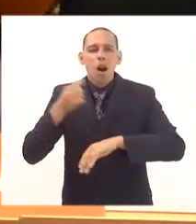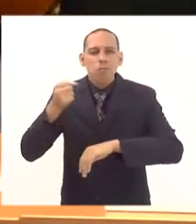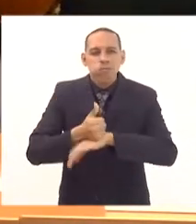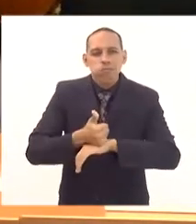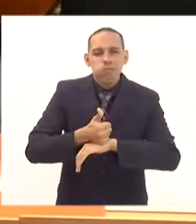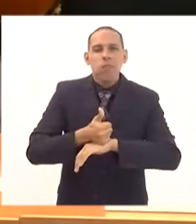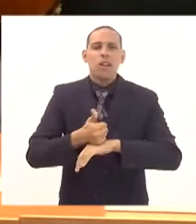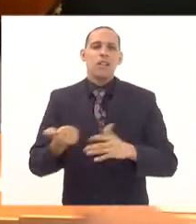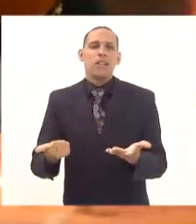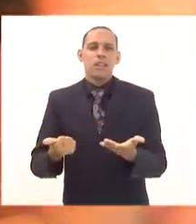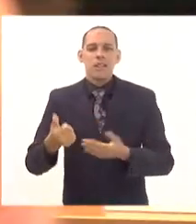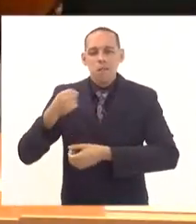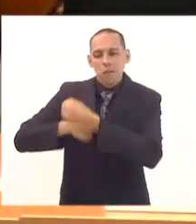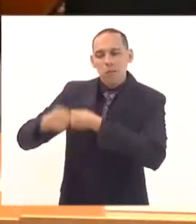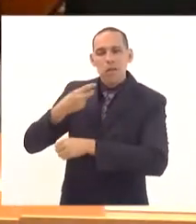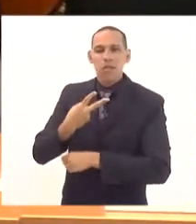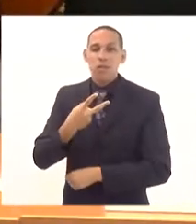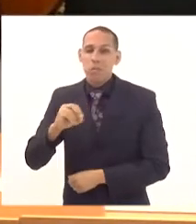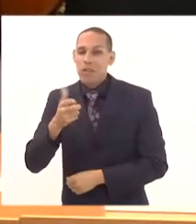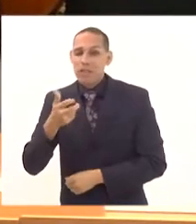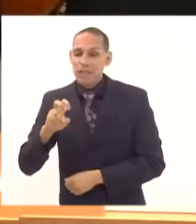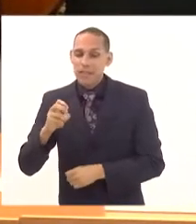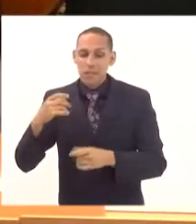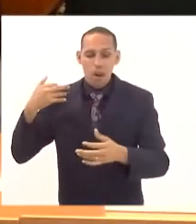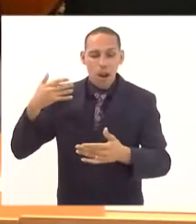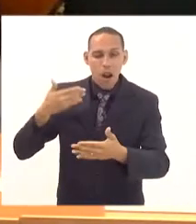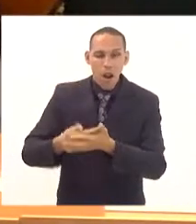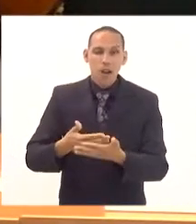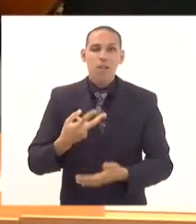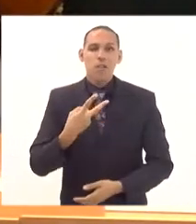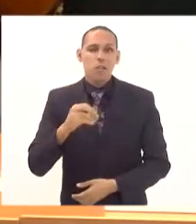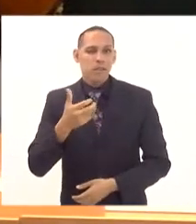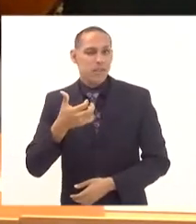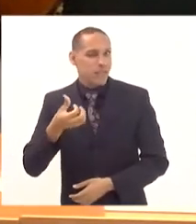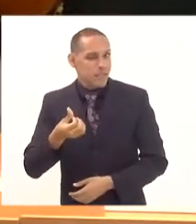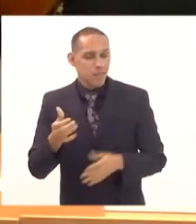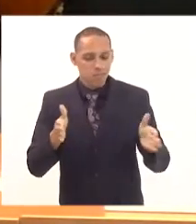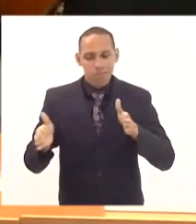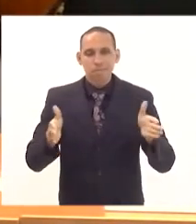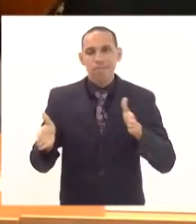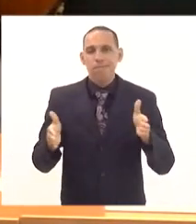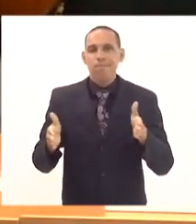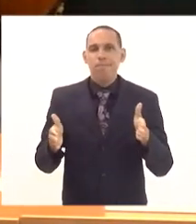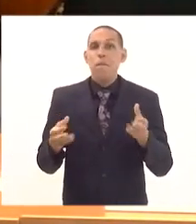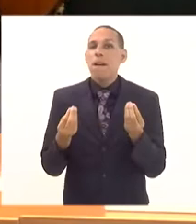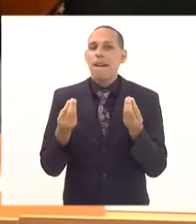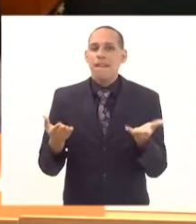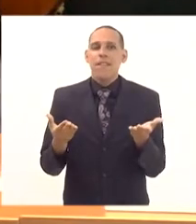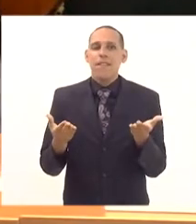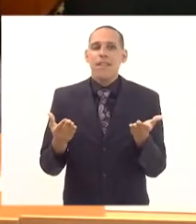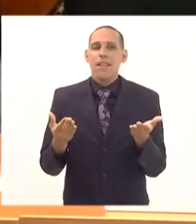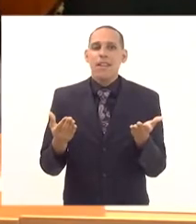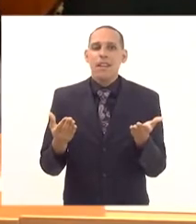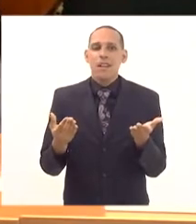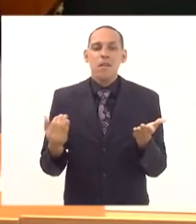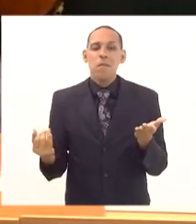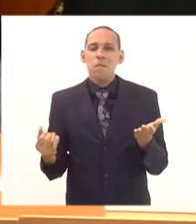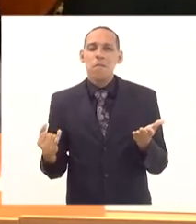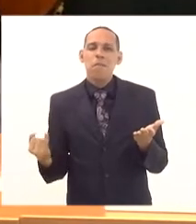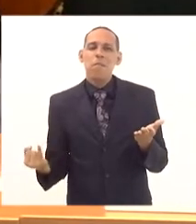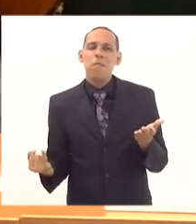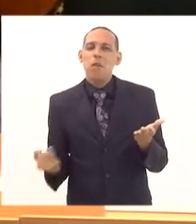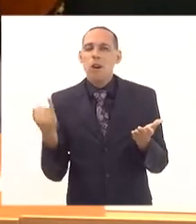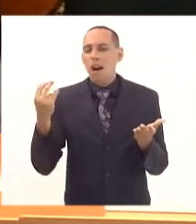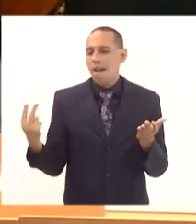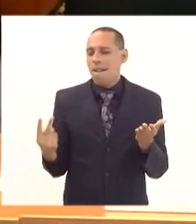em 2015 né esse conluio em 2016 para descartar o que tem de mais precioso seus